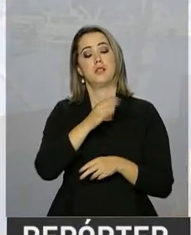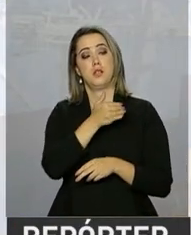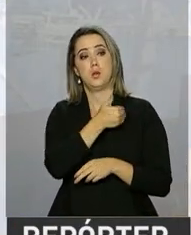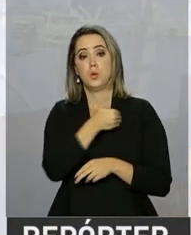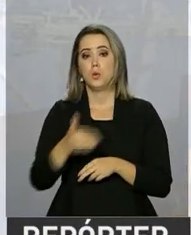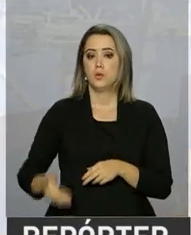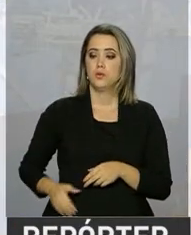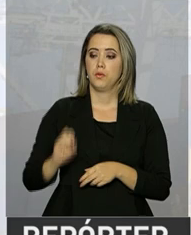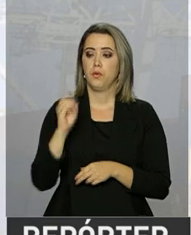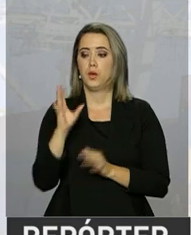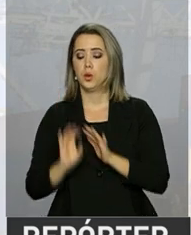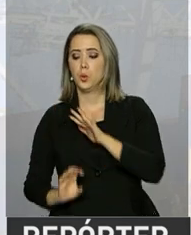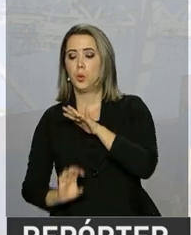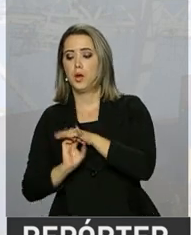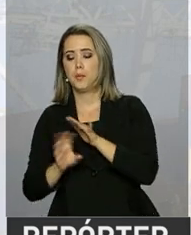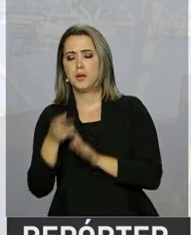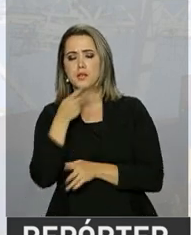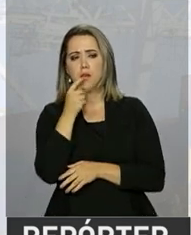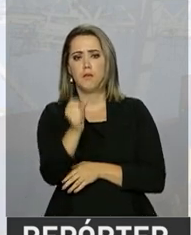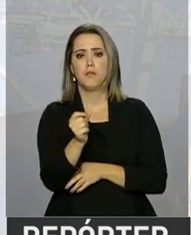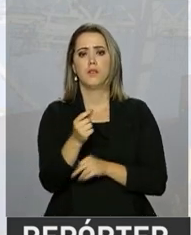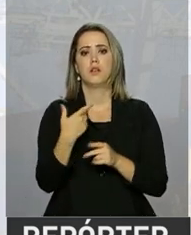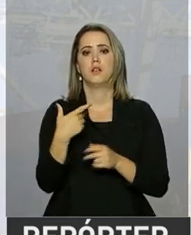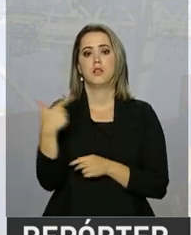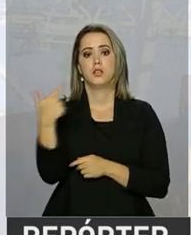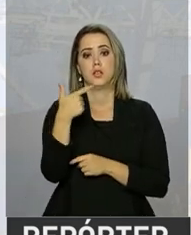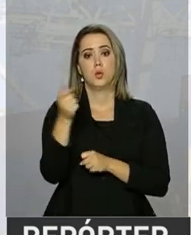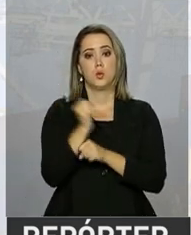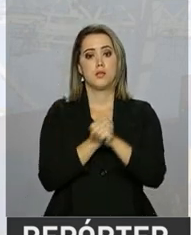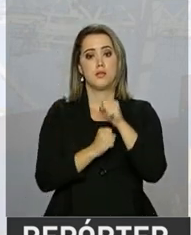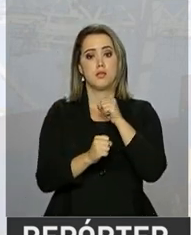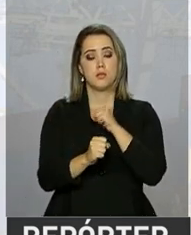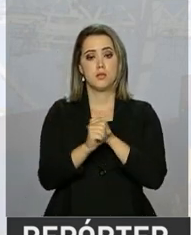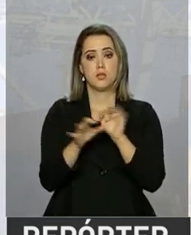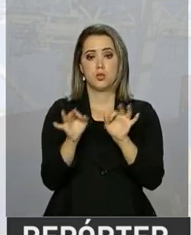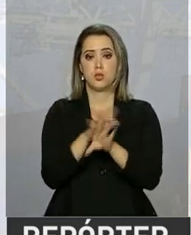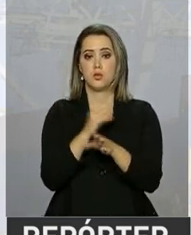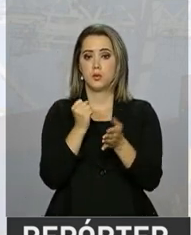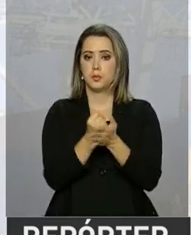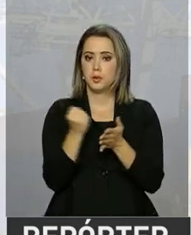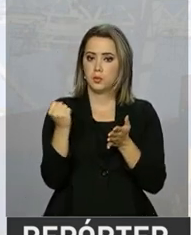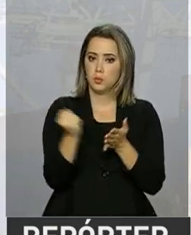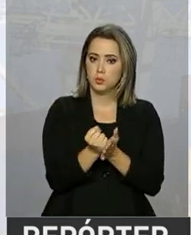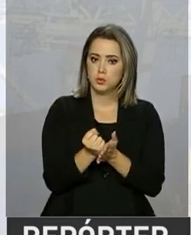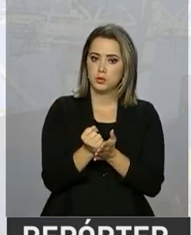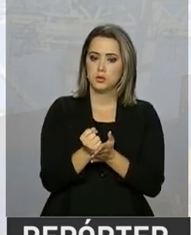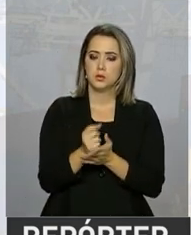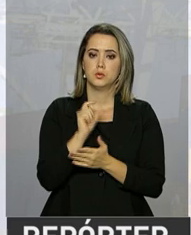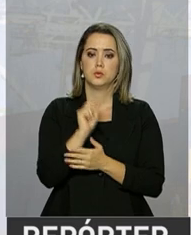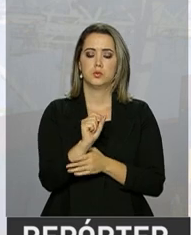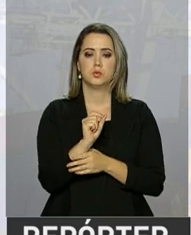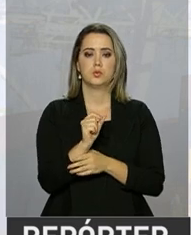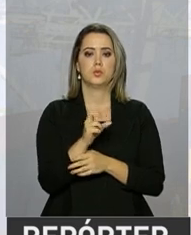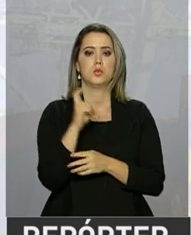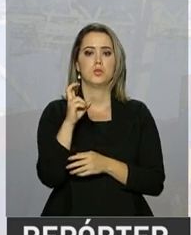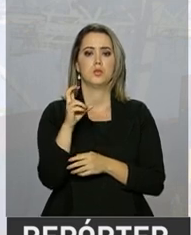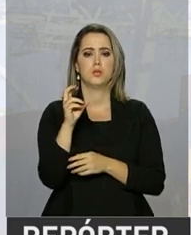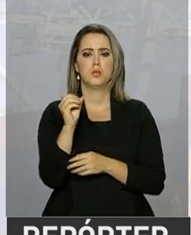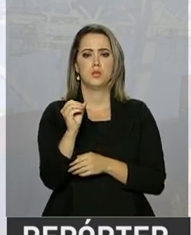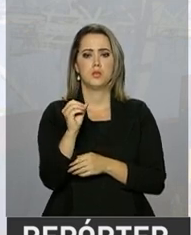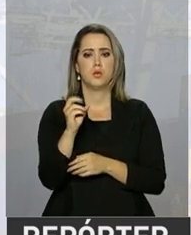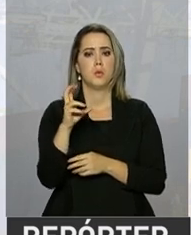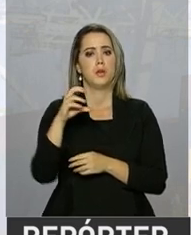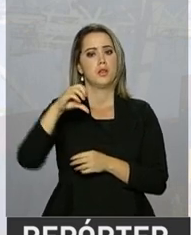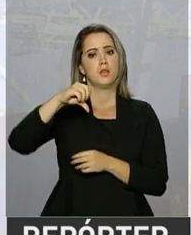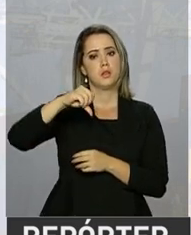concessionária manifestar a intenção até 2 anos antes do fim do prazo de concessão e Entre 50 e